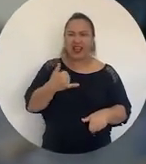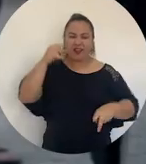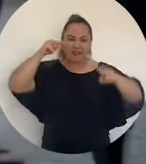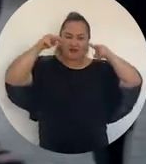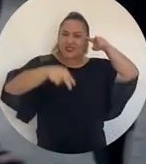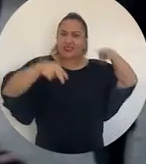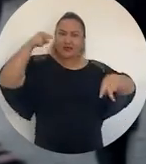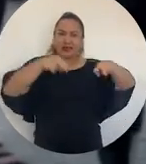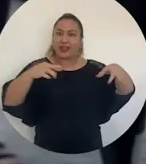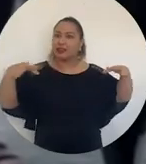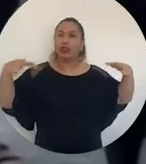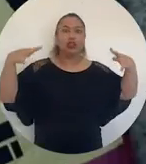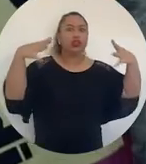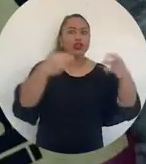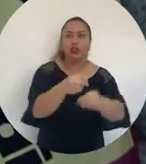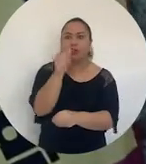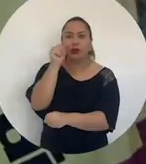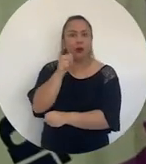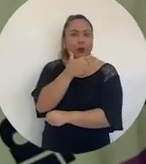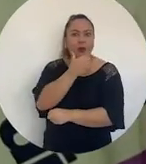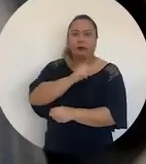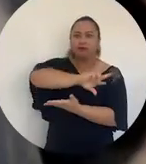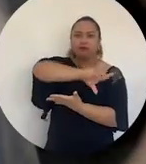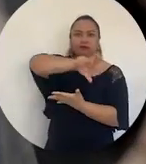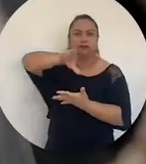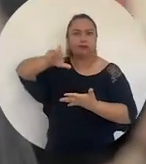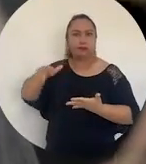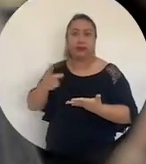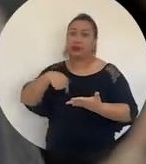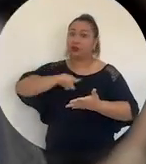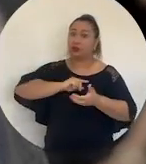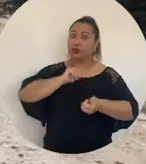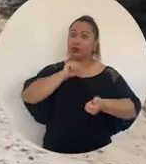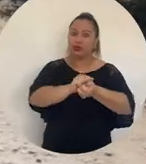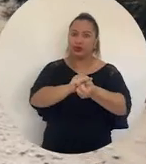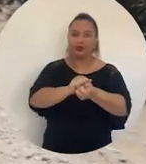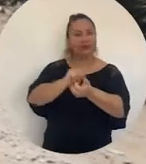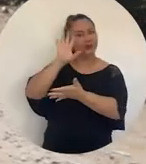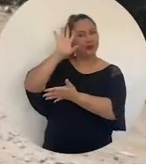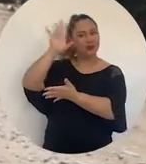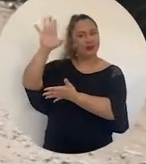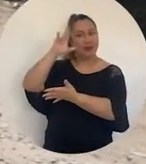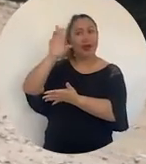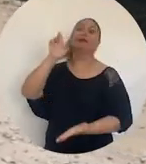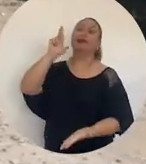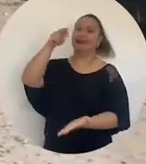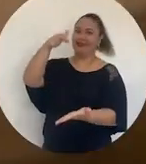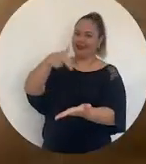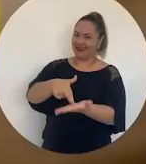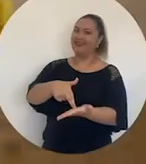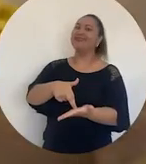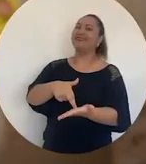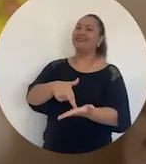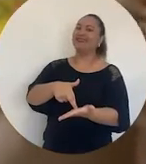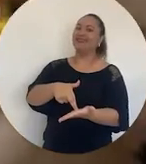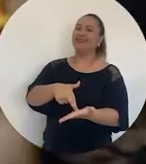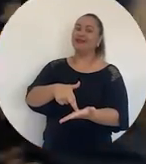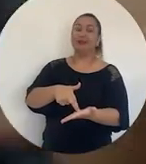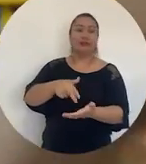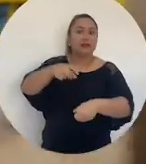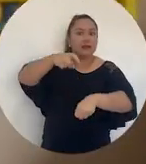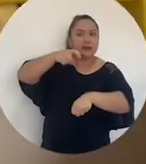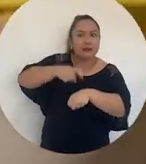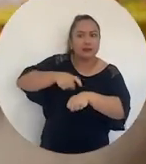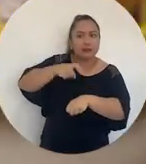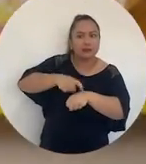transformação. Em uma vida com oportunidades, com visibilidade para todas e todos. Juntos, vamos